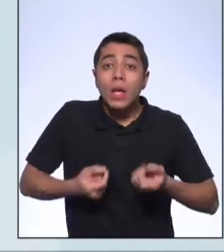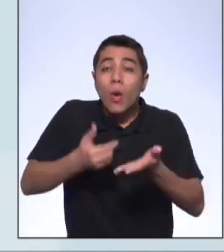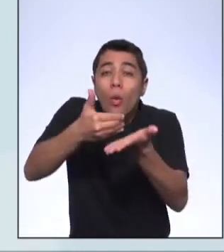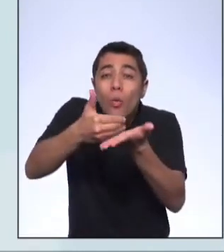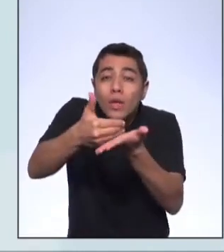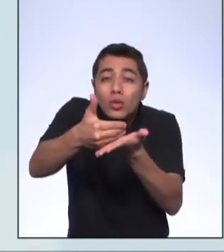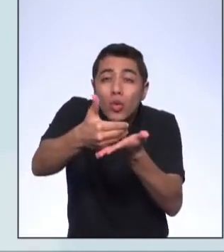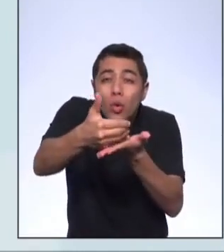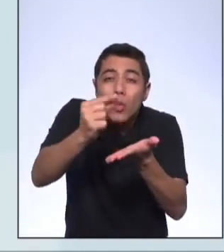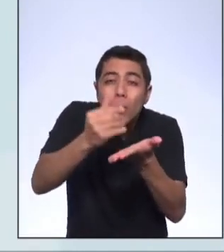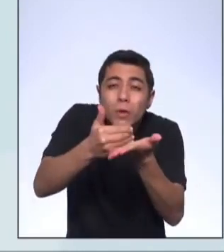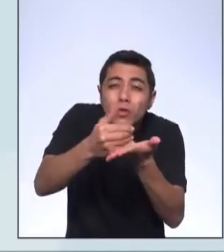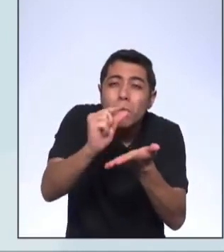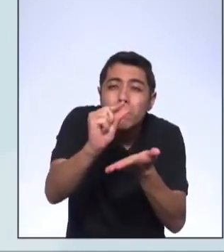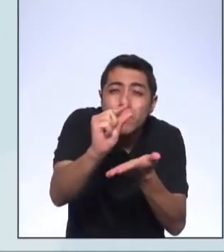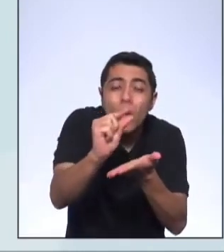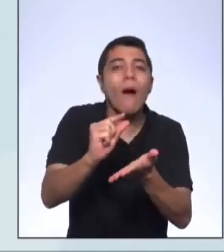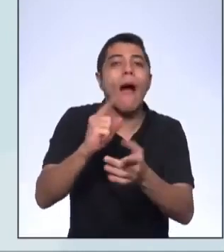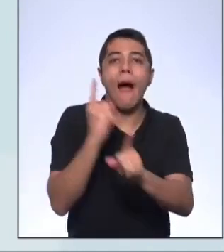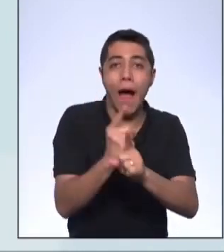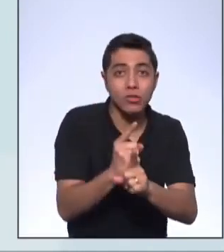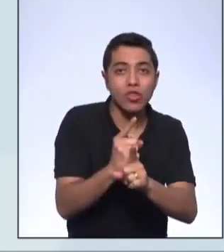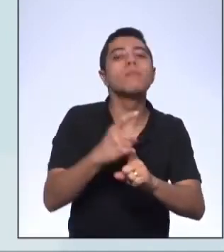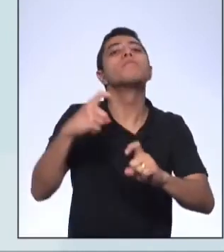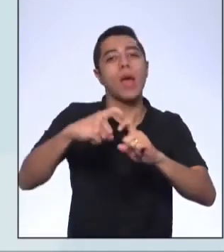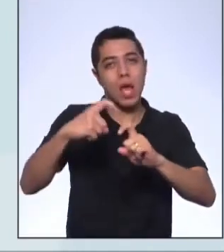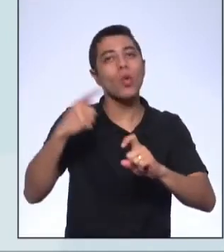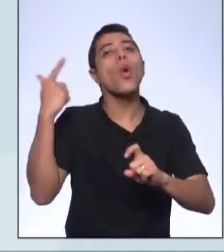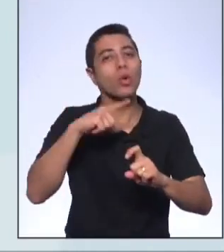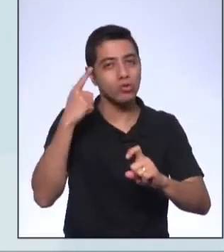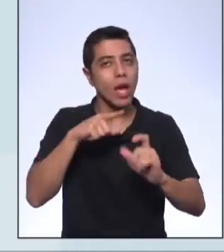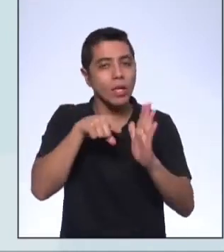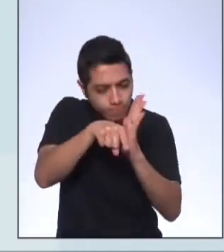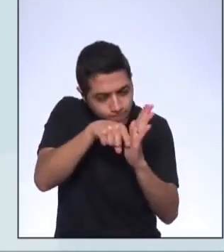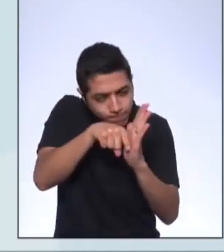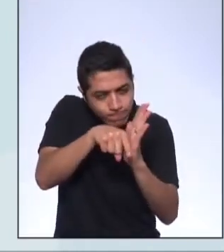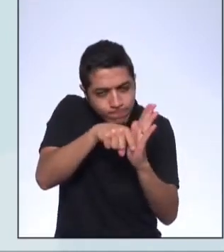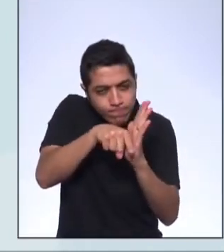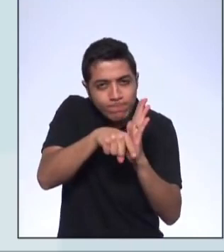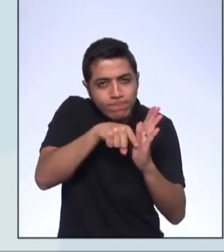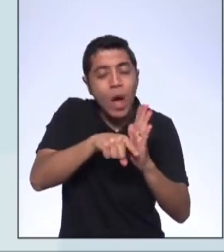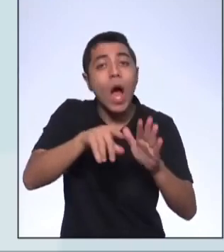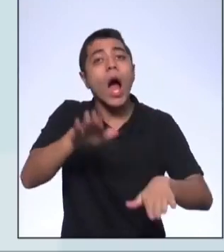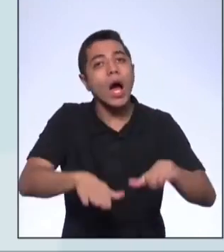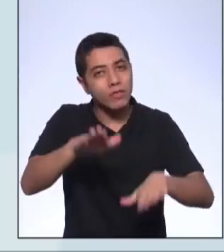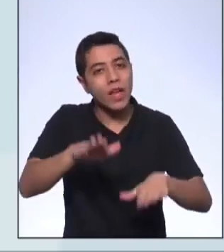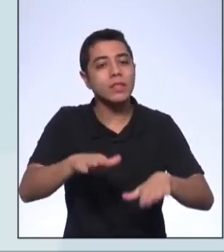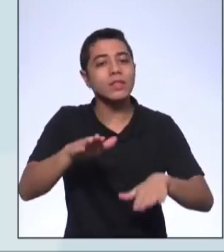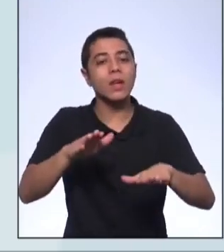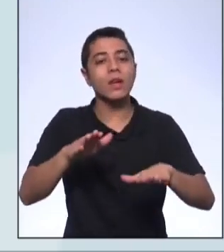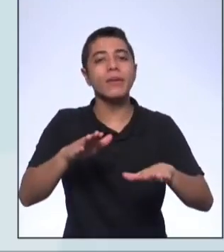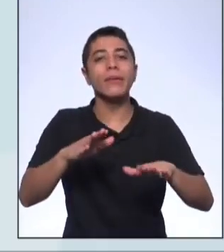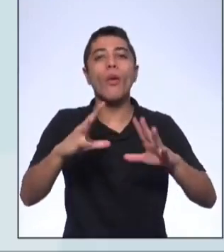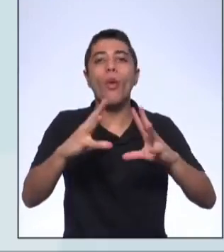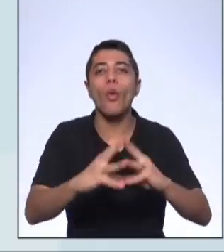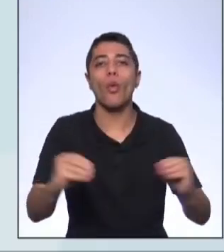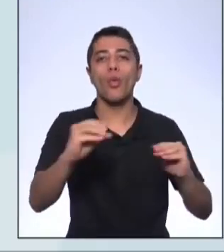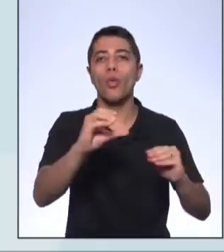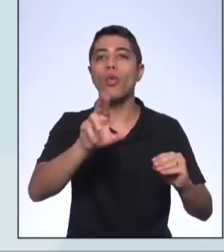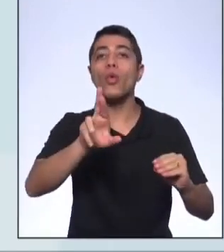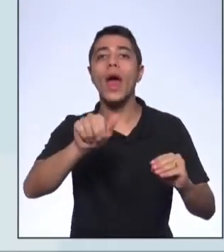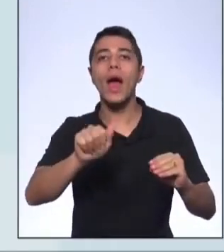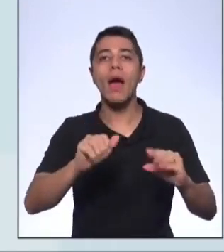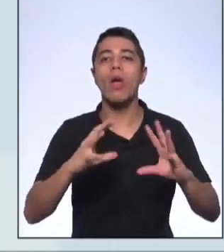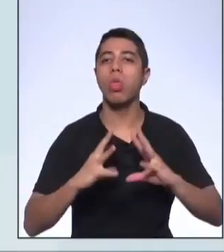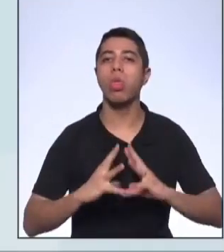correto, quando há condições de haver a cura para alguns casos de câncer. Né? Ok? Isso precisa ficar muito claro